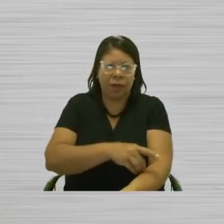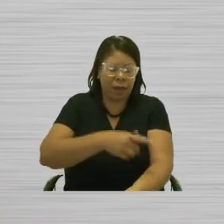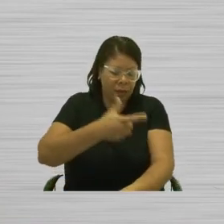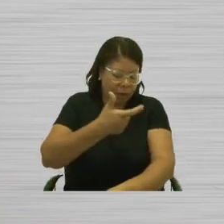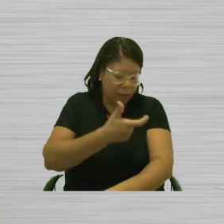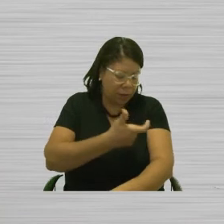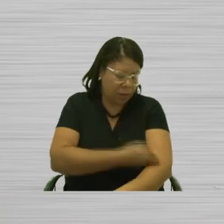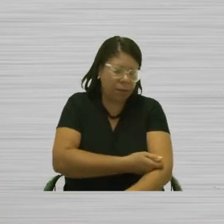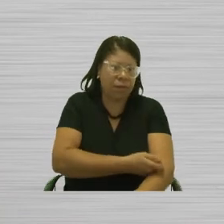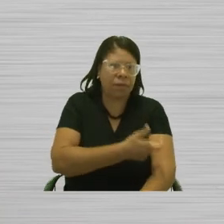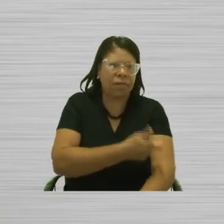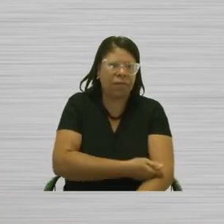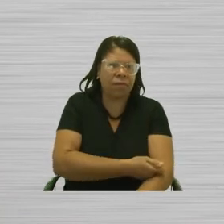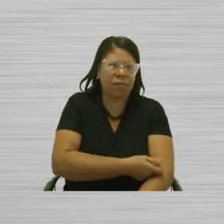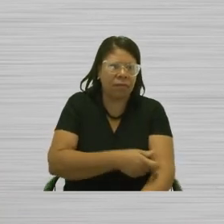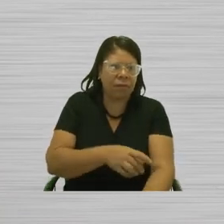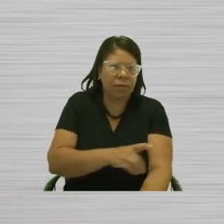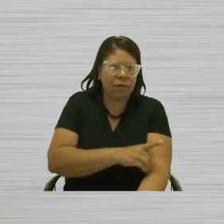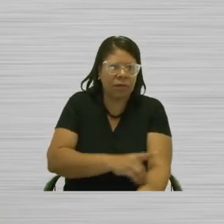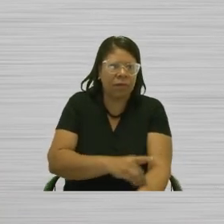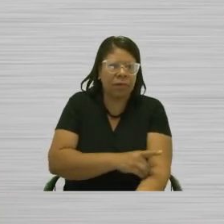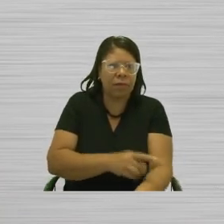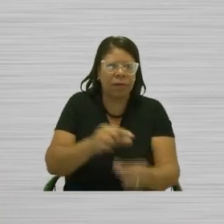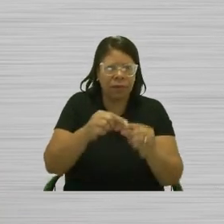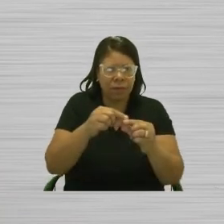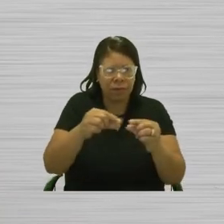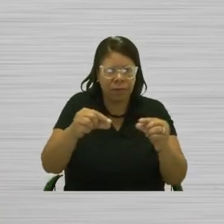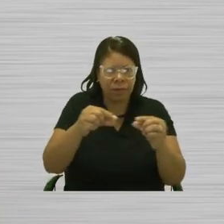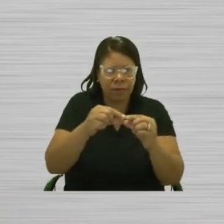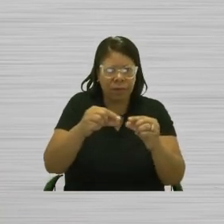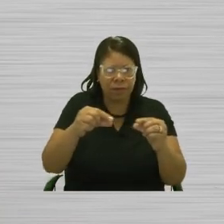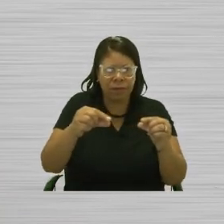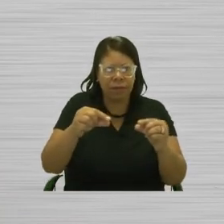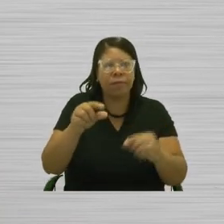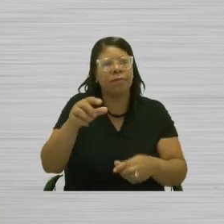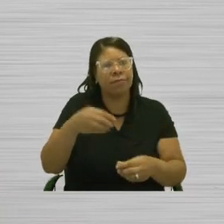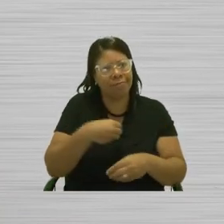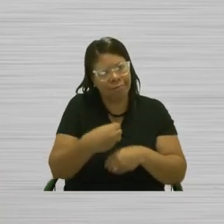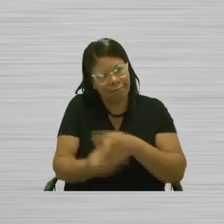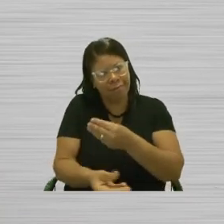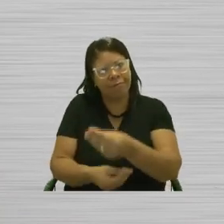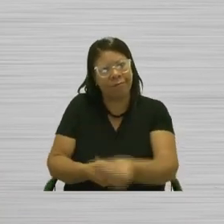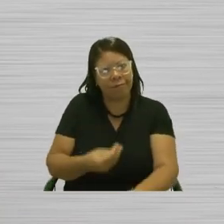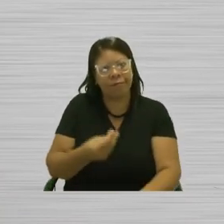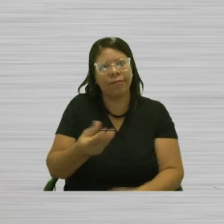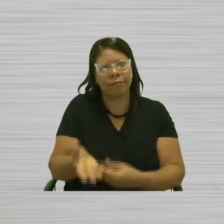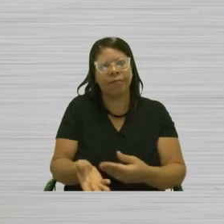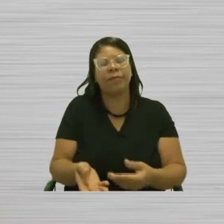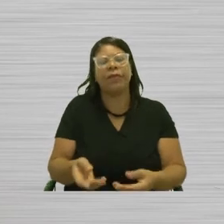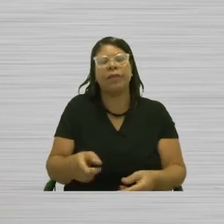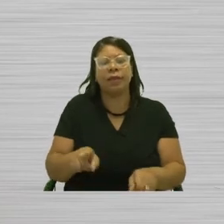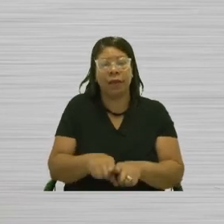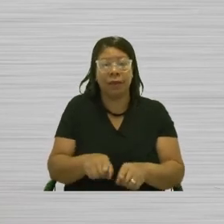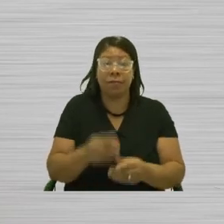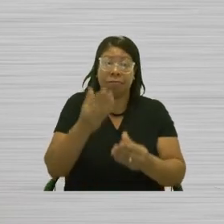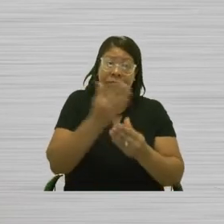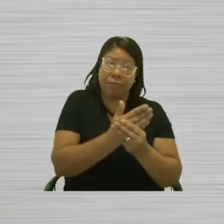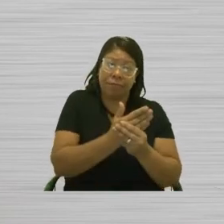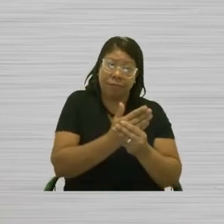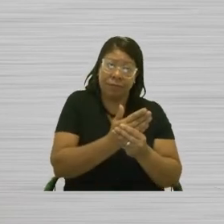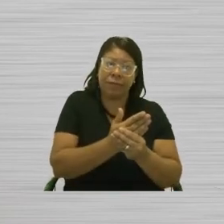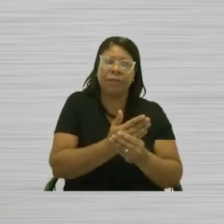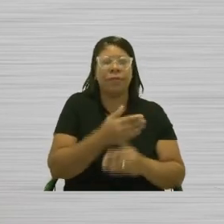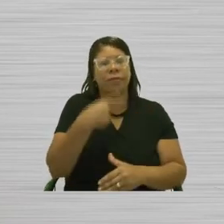processos judiciais, o quanto a gente tem gastado com isso. São 52 processos de medicamentos, 27